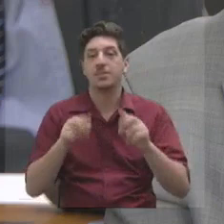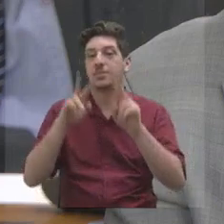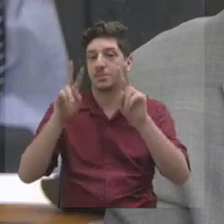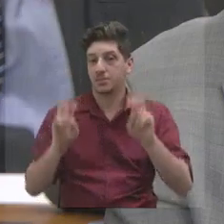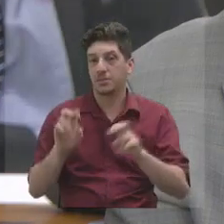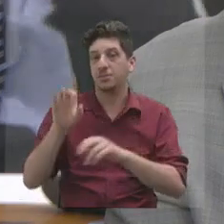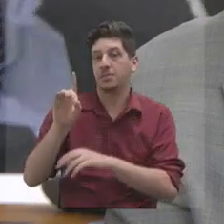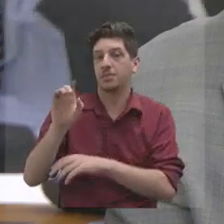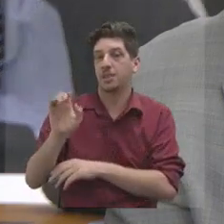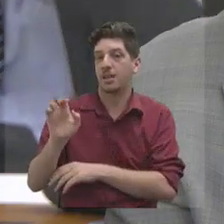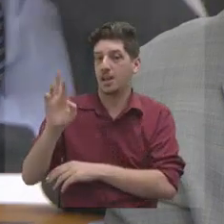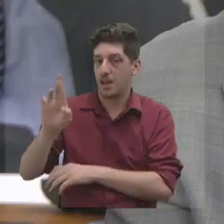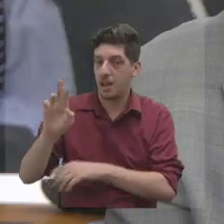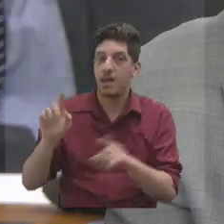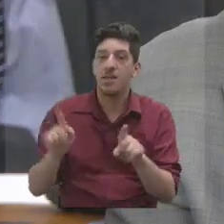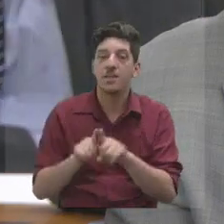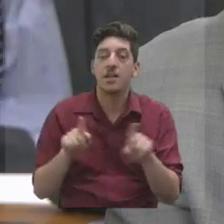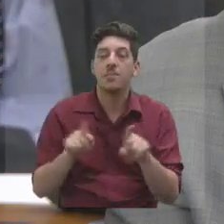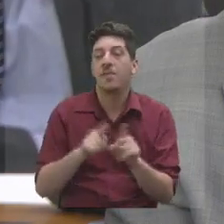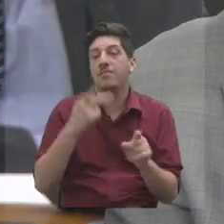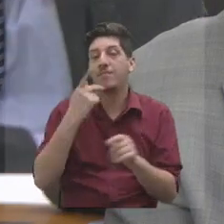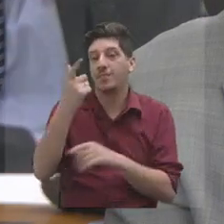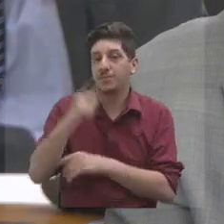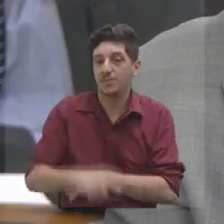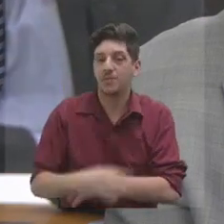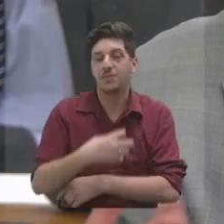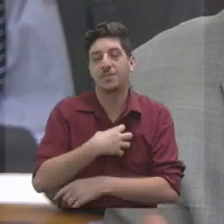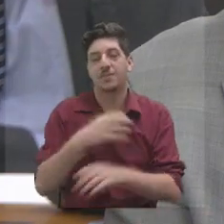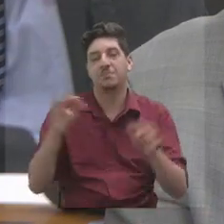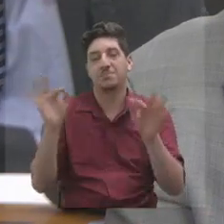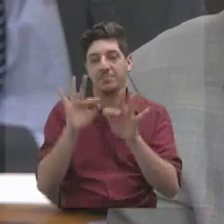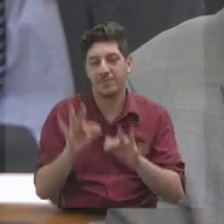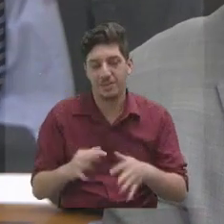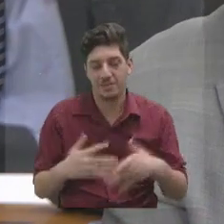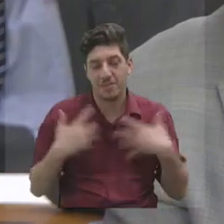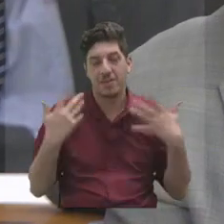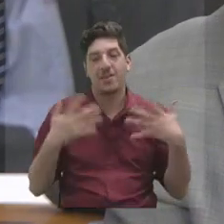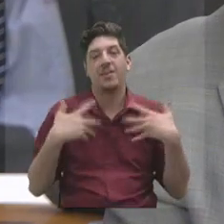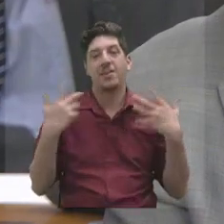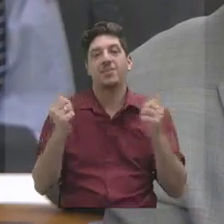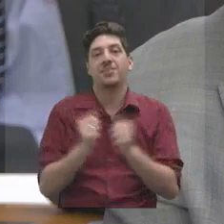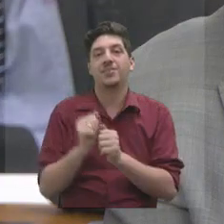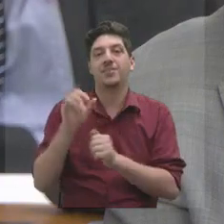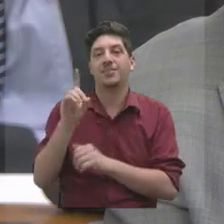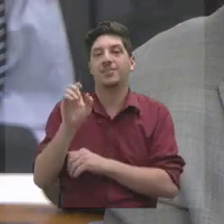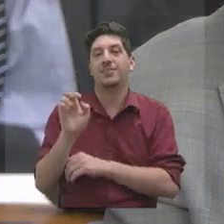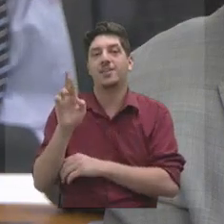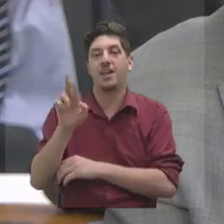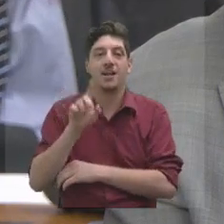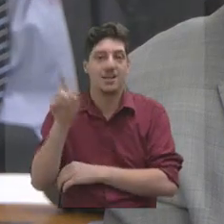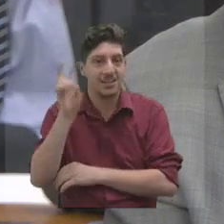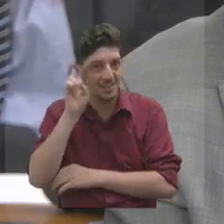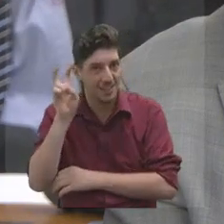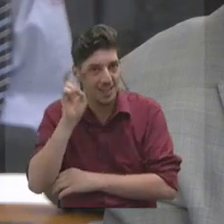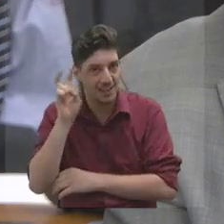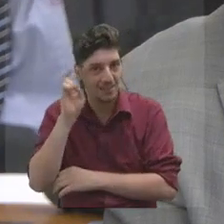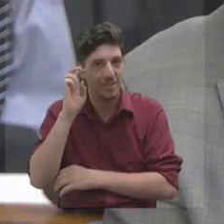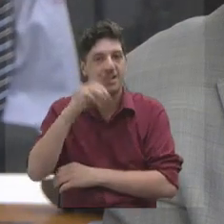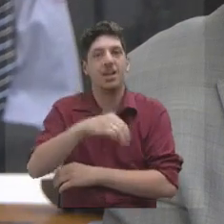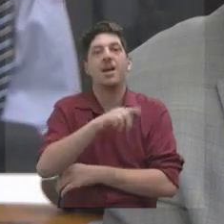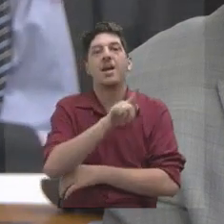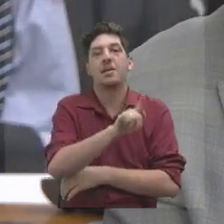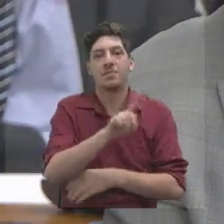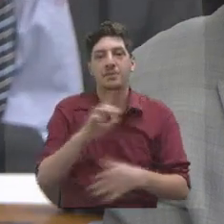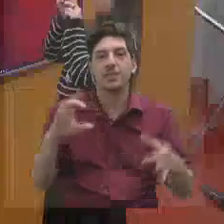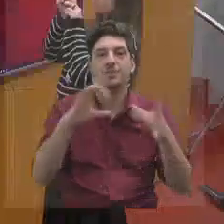também reiterar aquela alegria de poder estar com Dr na quinta-feira na nossa MG que liga Porto